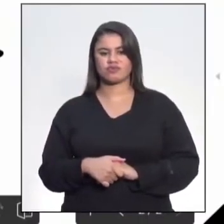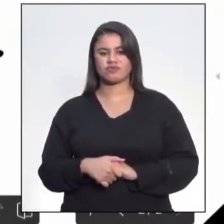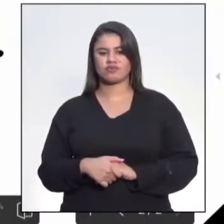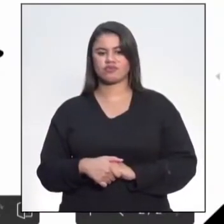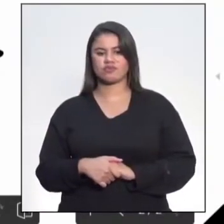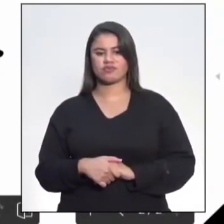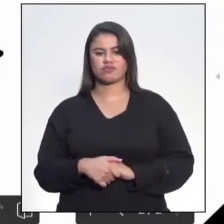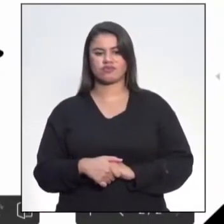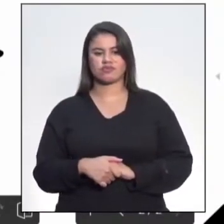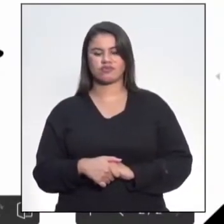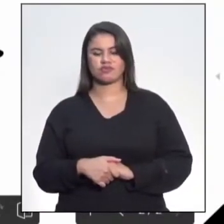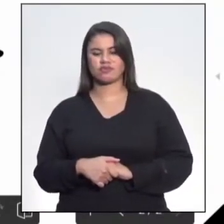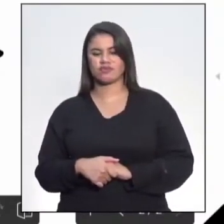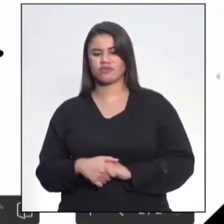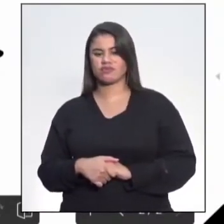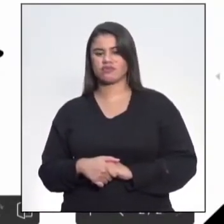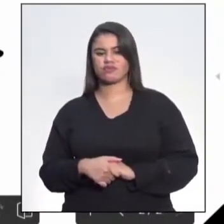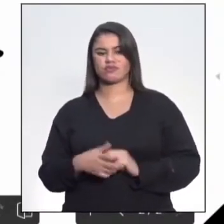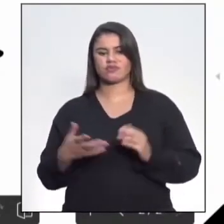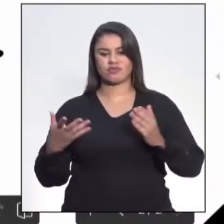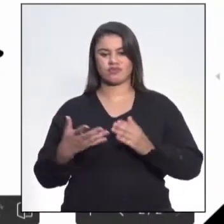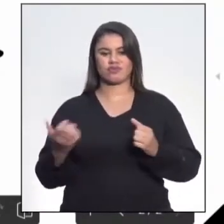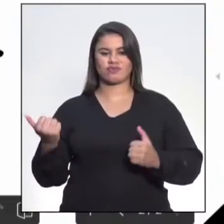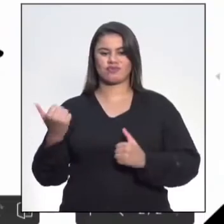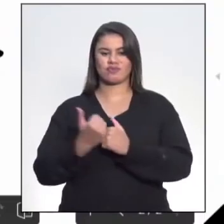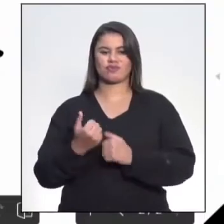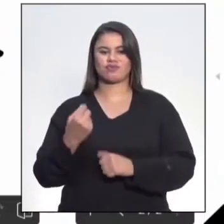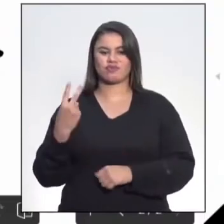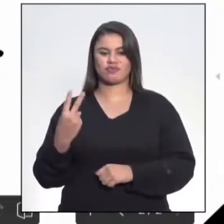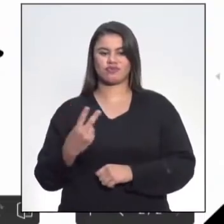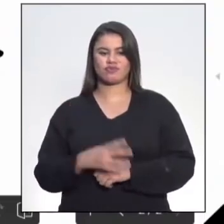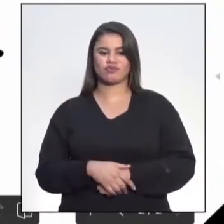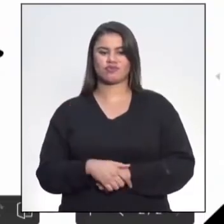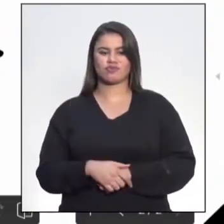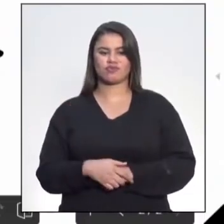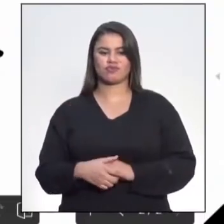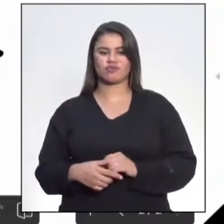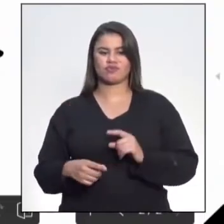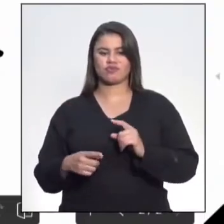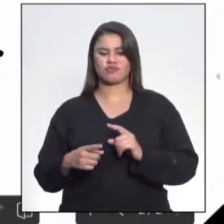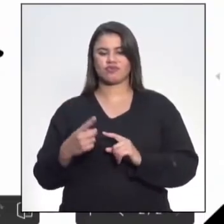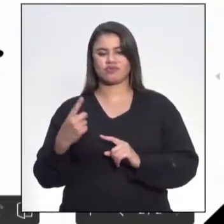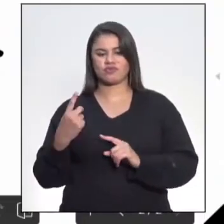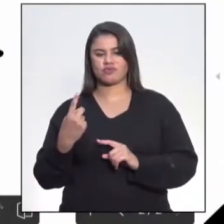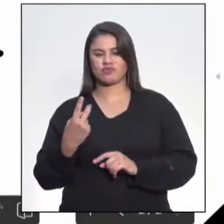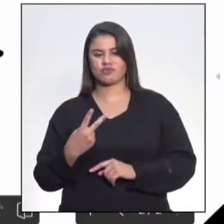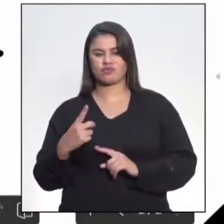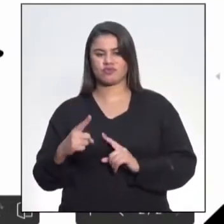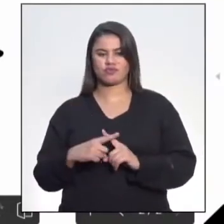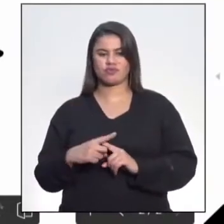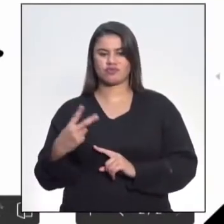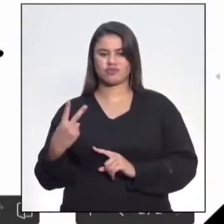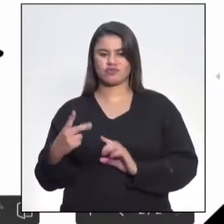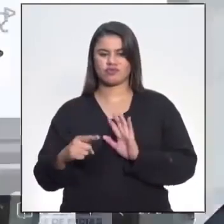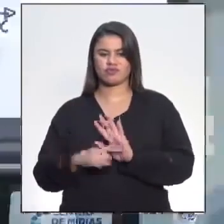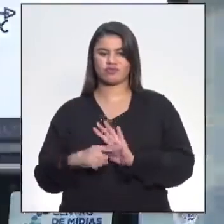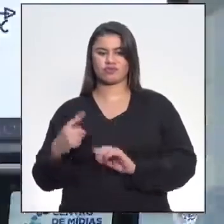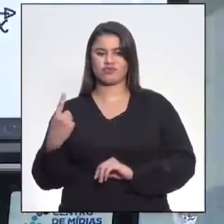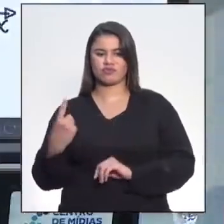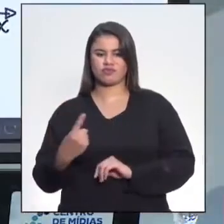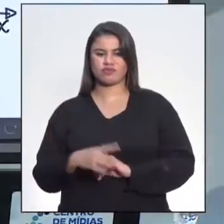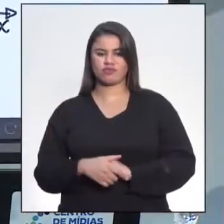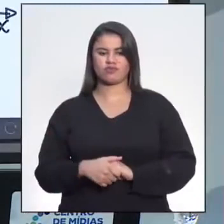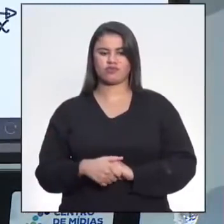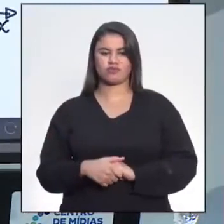Estou, né? Tudo certinho. Agora, vamos substituir o 2. 2 vezes 2 menos 1. Olha,